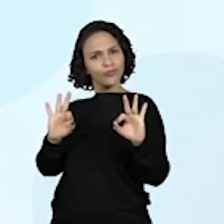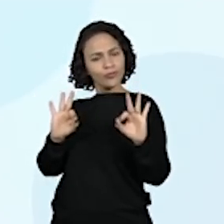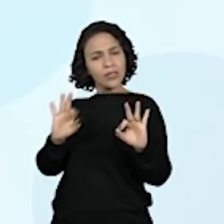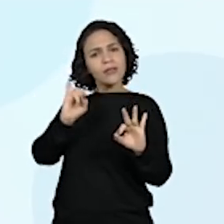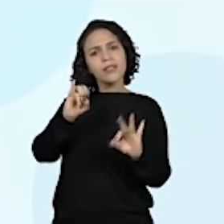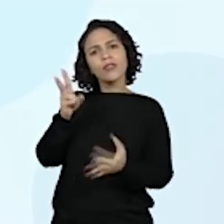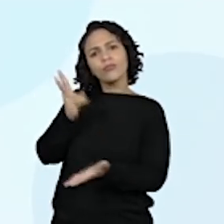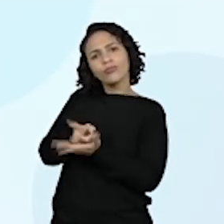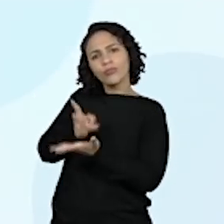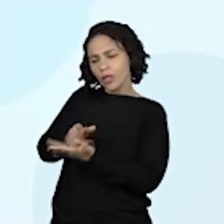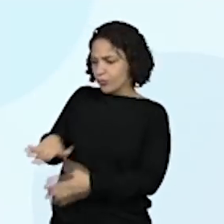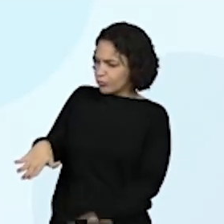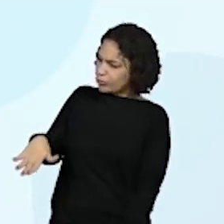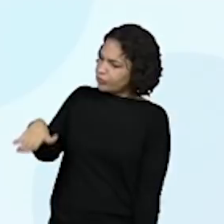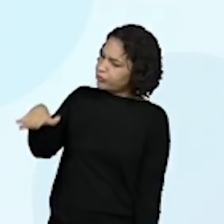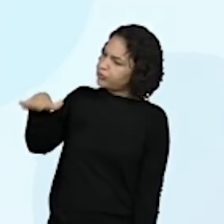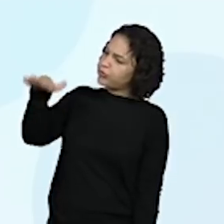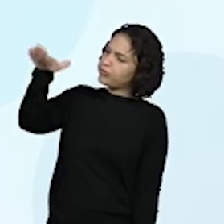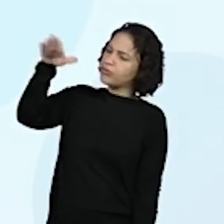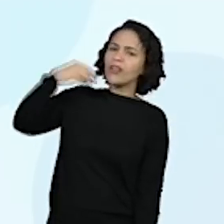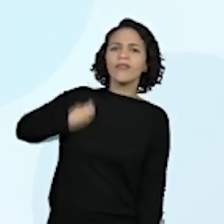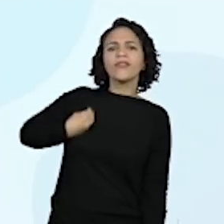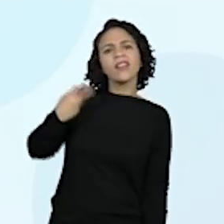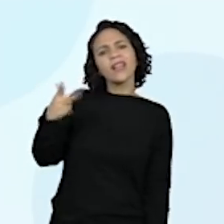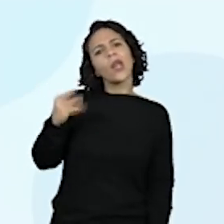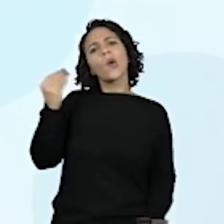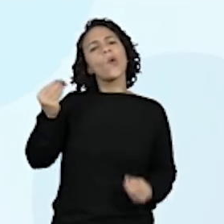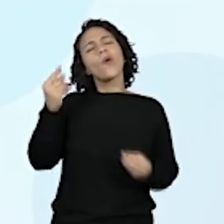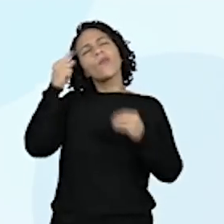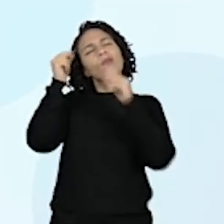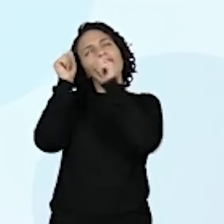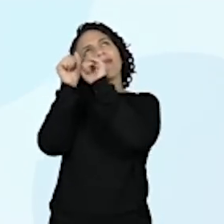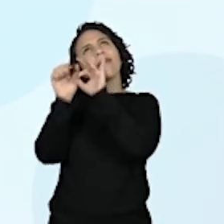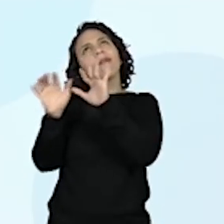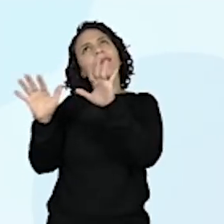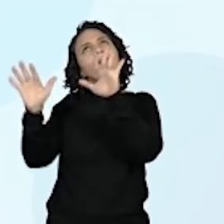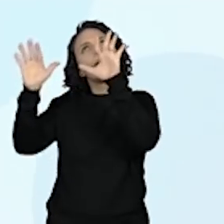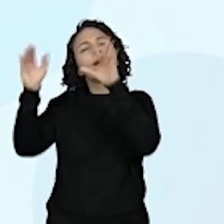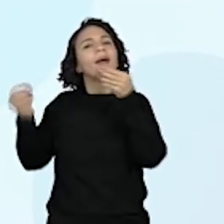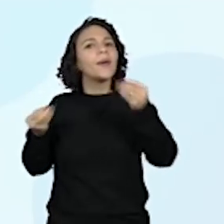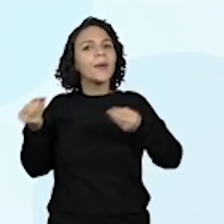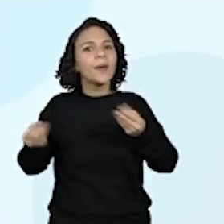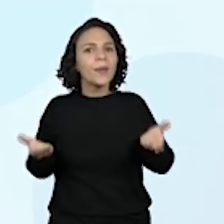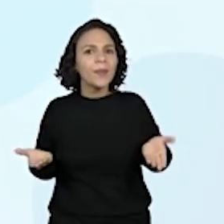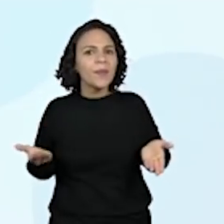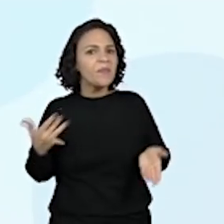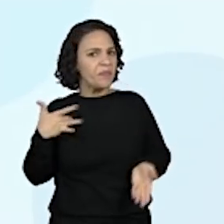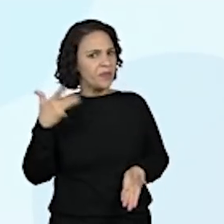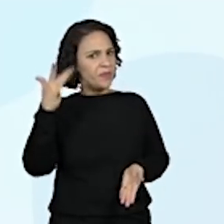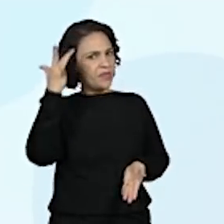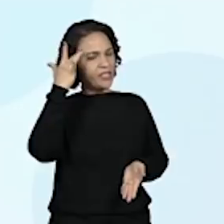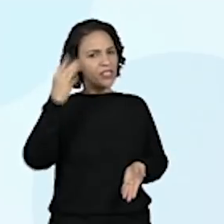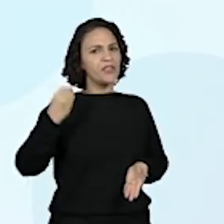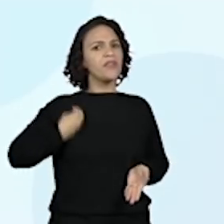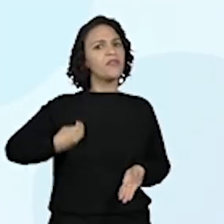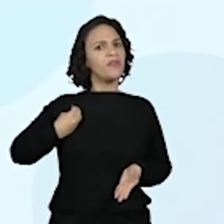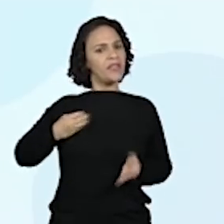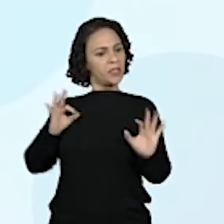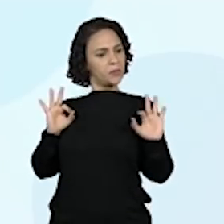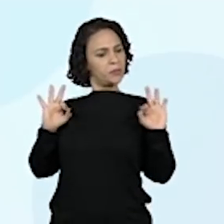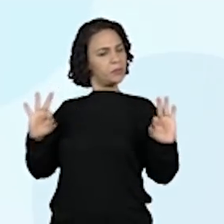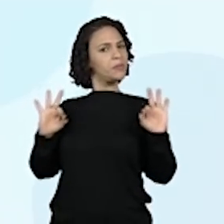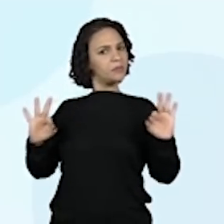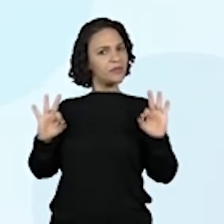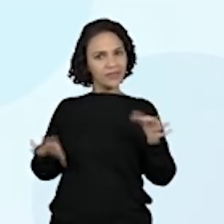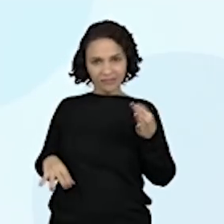permanecido ali? Como será que ela seria? Como será que ela teria uma vida? Ah, eu acredito que seria uma vida majestosa, professora